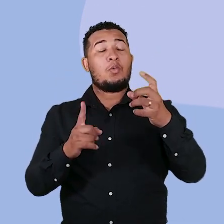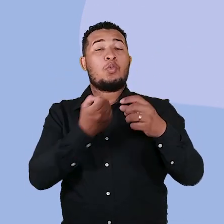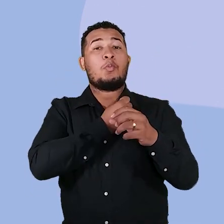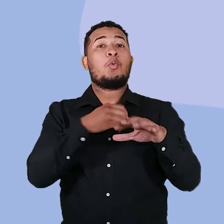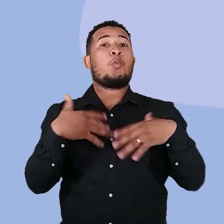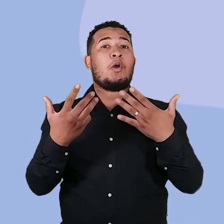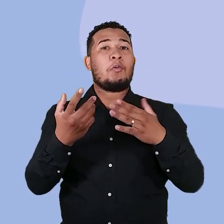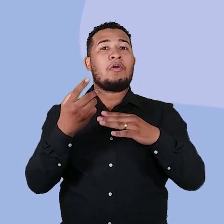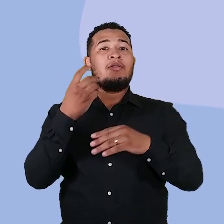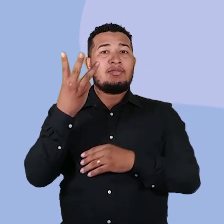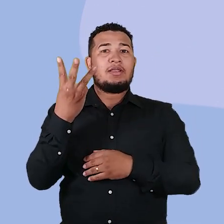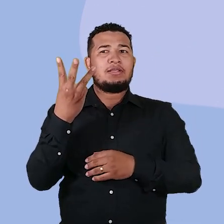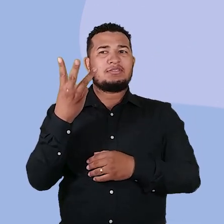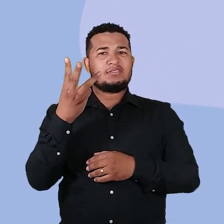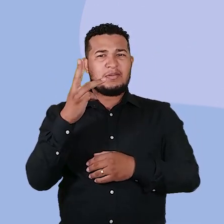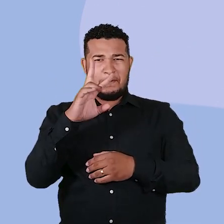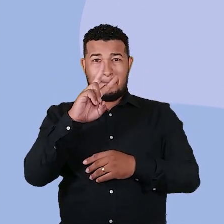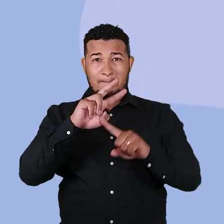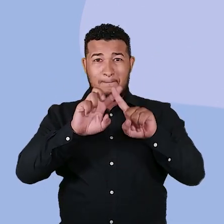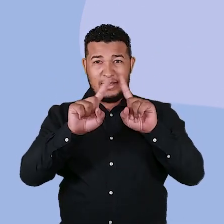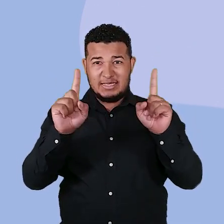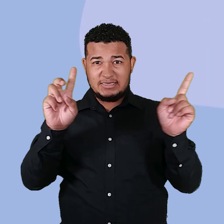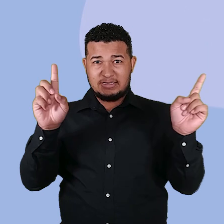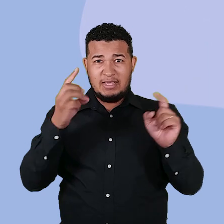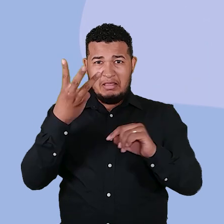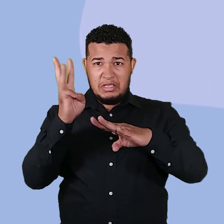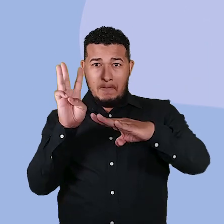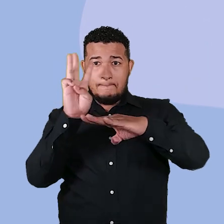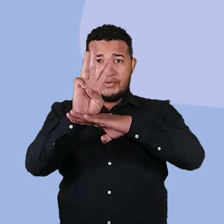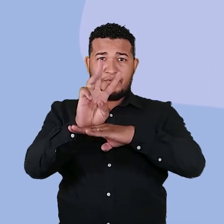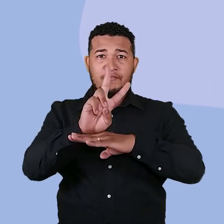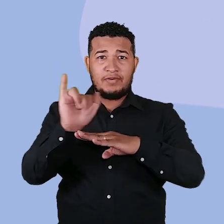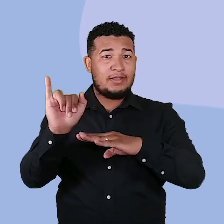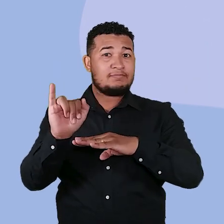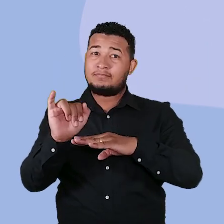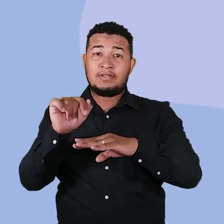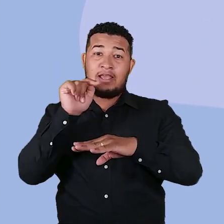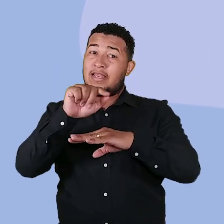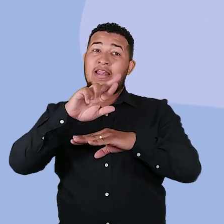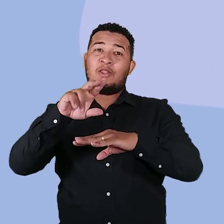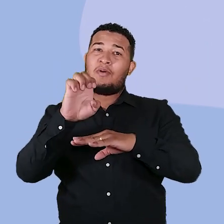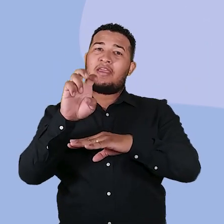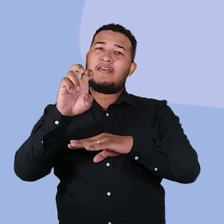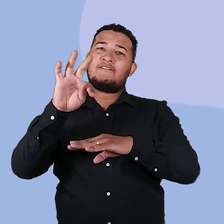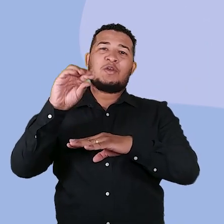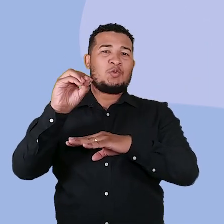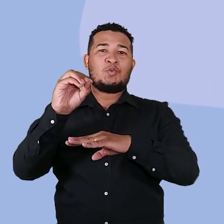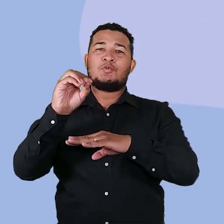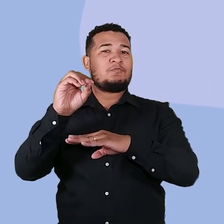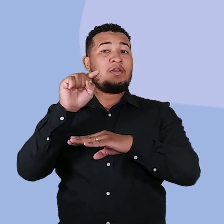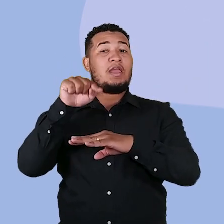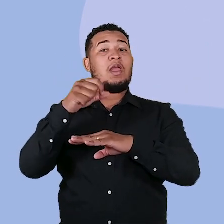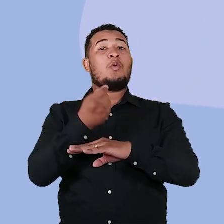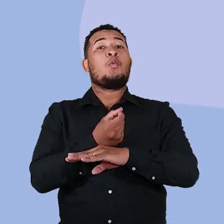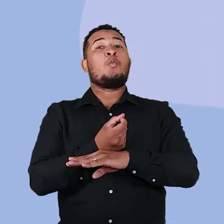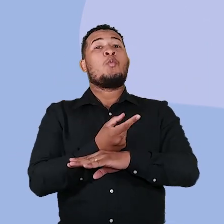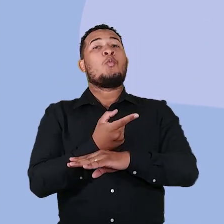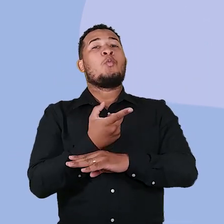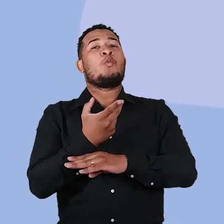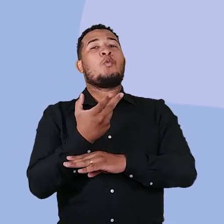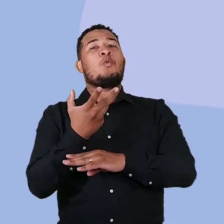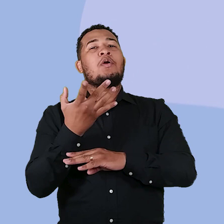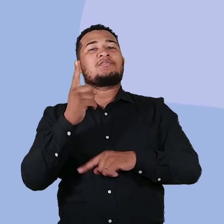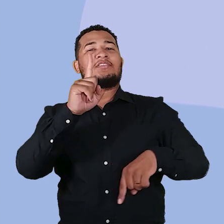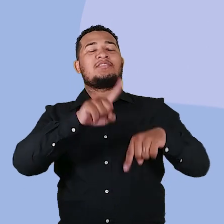é o número três mas você não vai colocar o 3 por quê porque ele em cima você não coloca o evento bobinho você acha